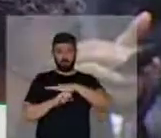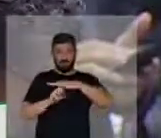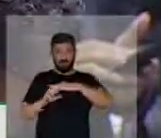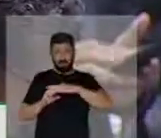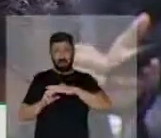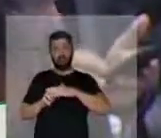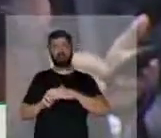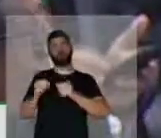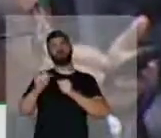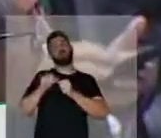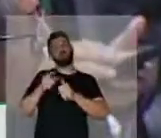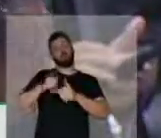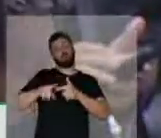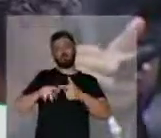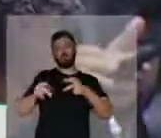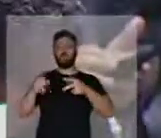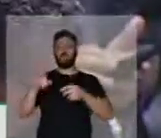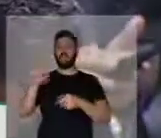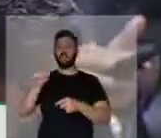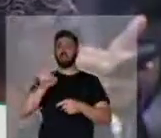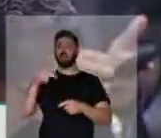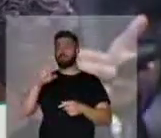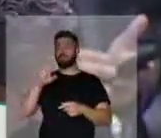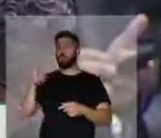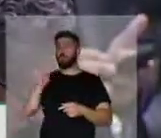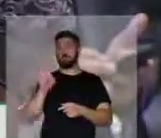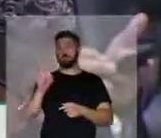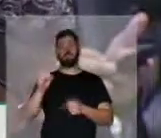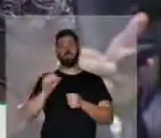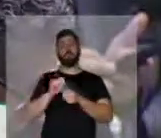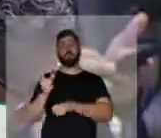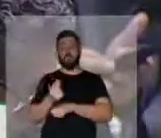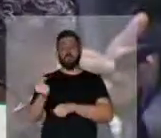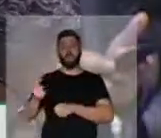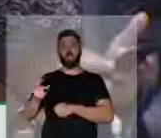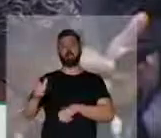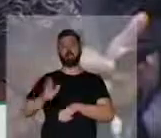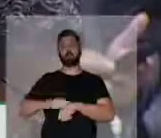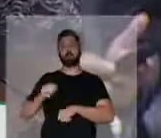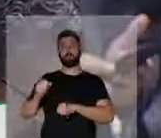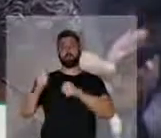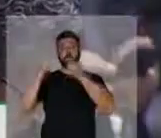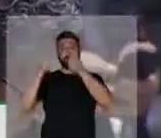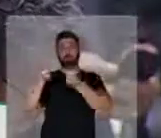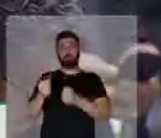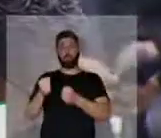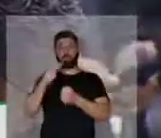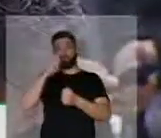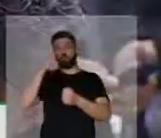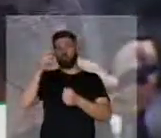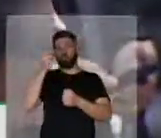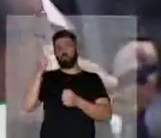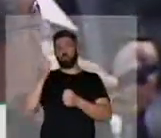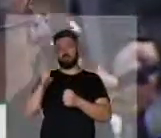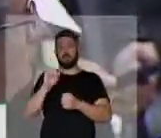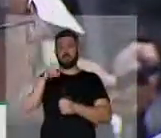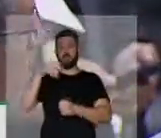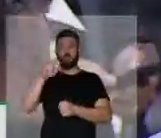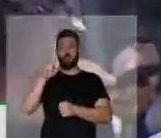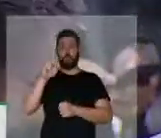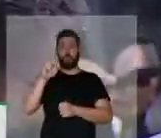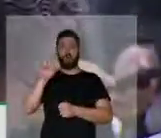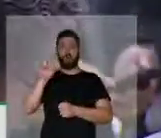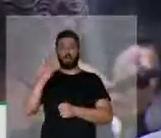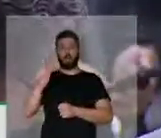empresas gerou um processo especulativo que realmente capitalizou de forma muito potente as incorporadoras e as